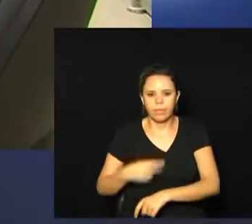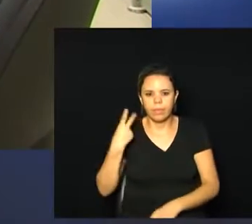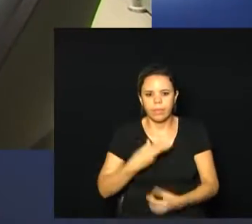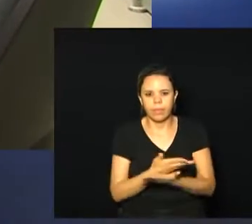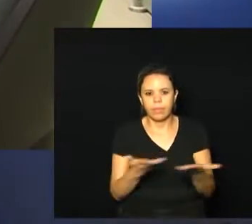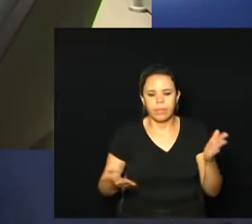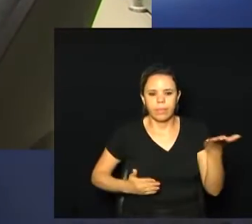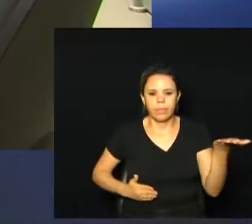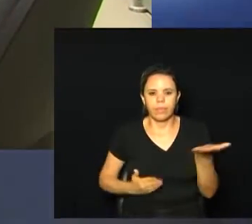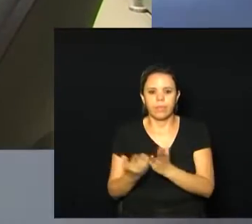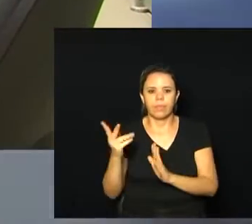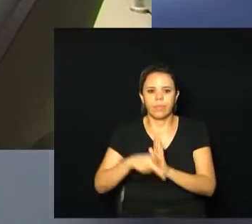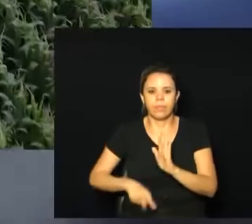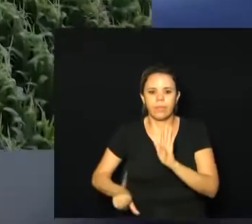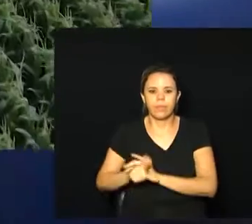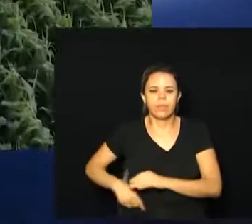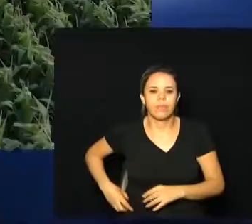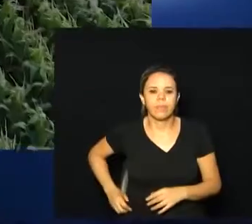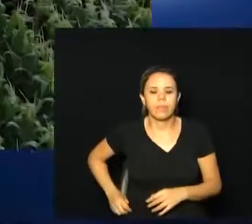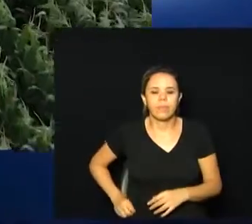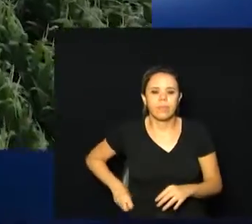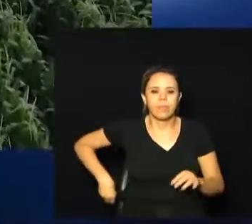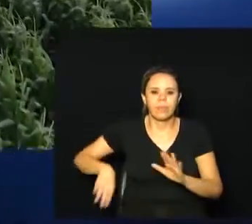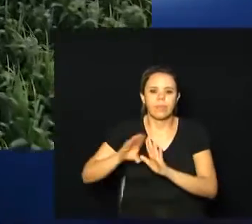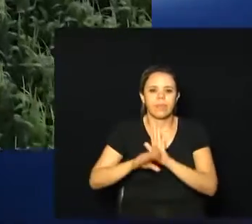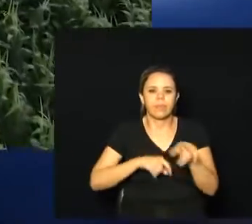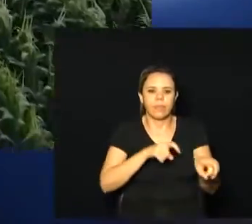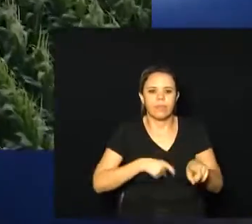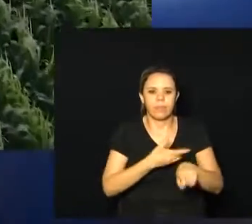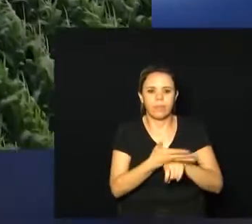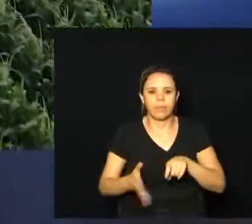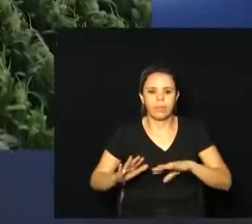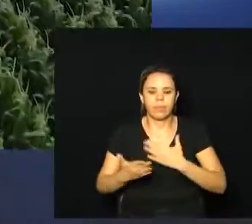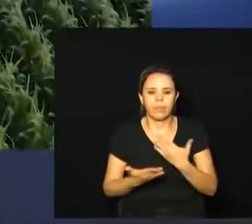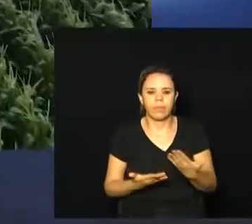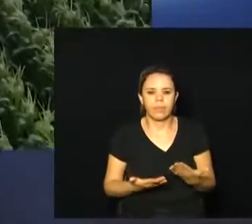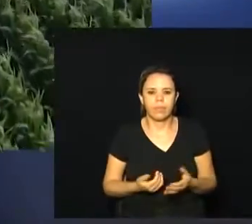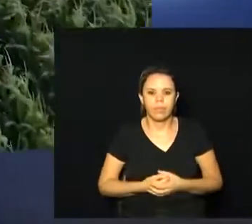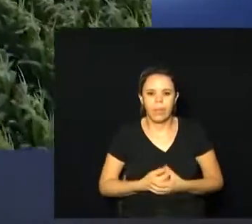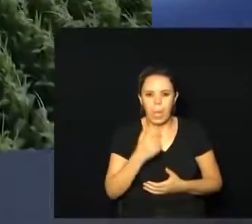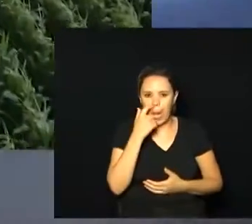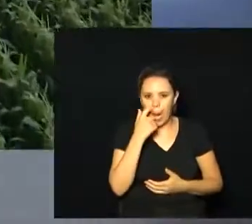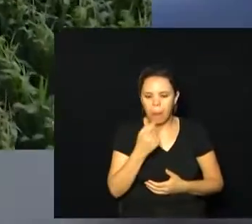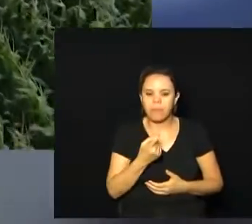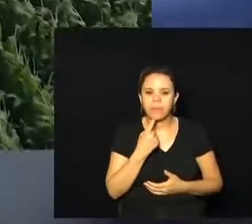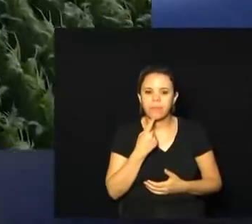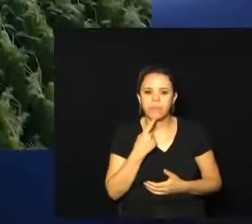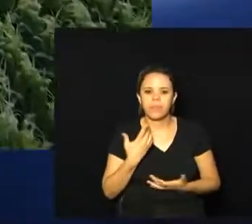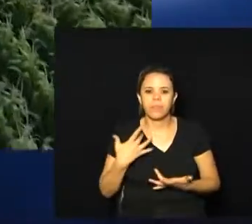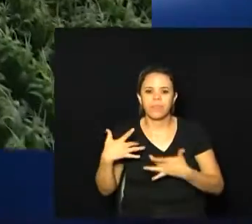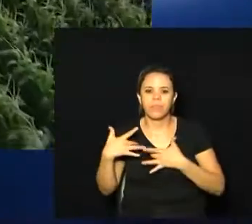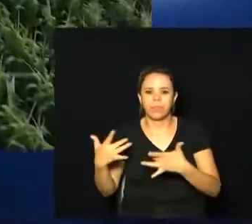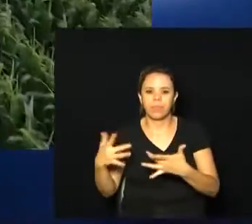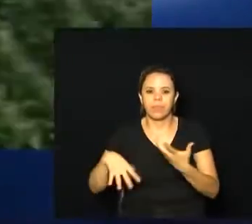vereadores aprovam um projeto de lei que institui o Programa de Agricultura Urbana e Periurbana Campinas Solidária